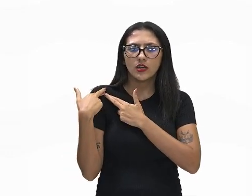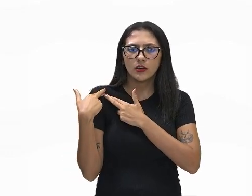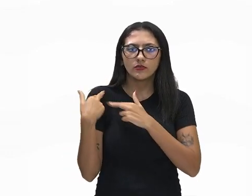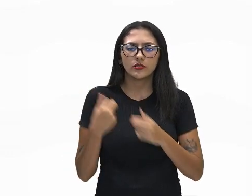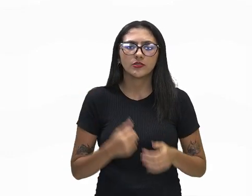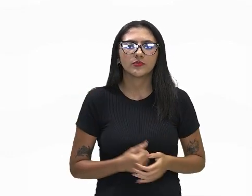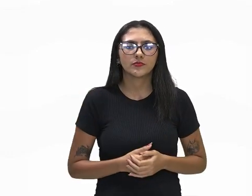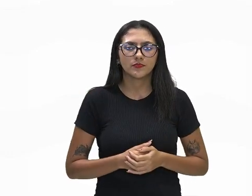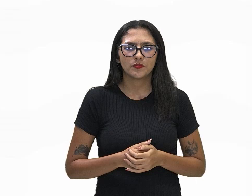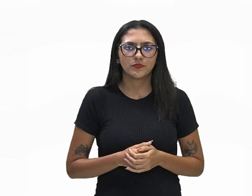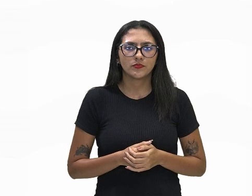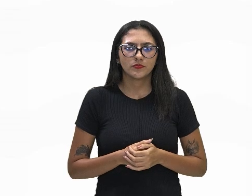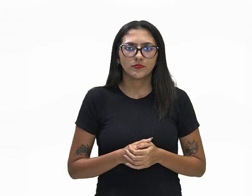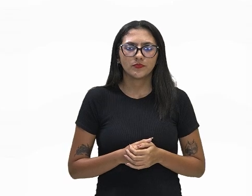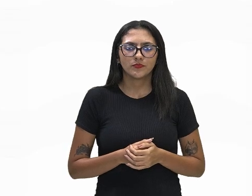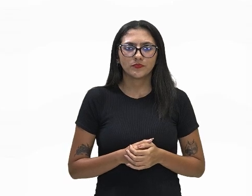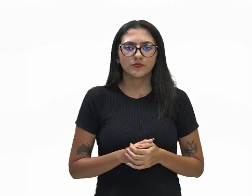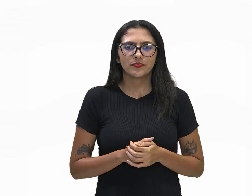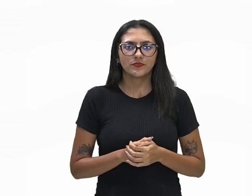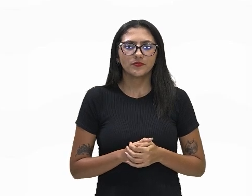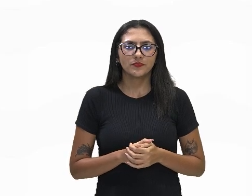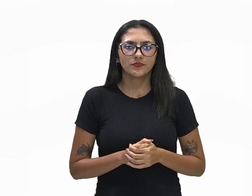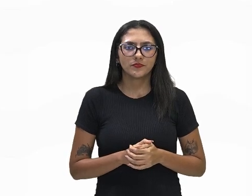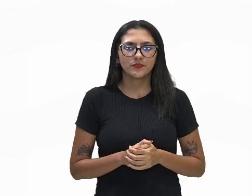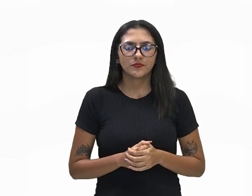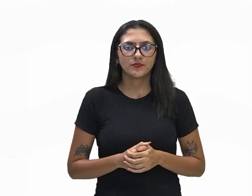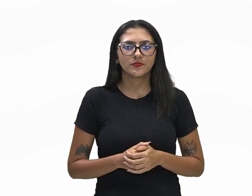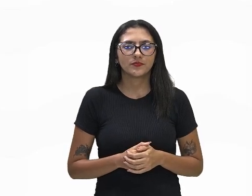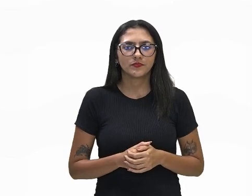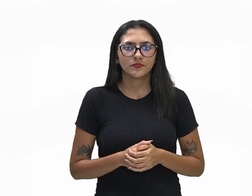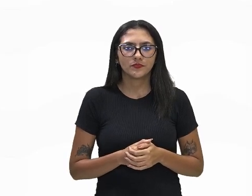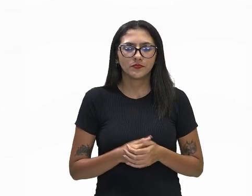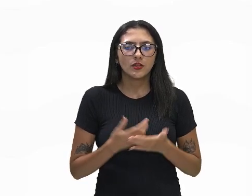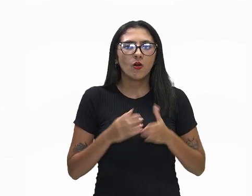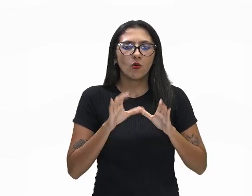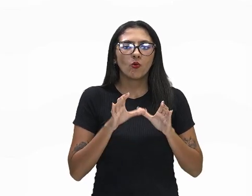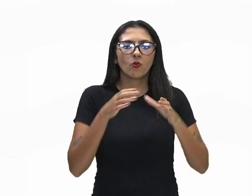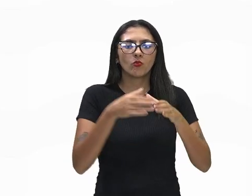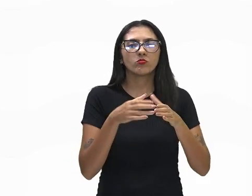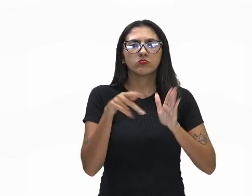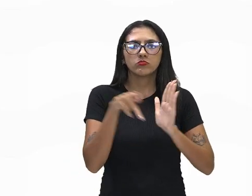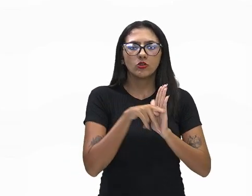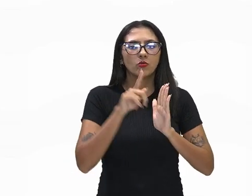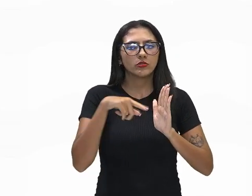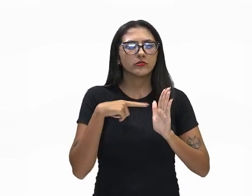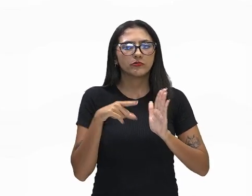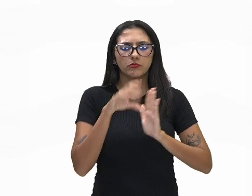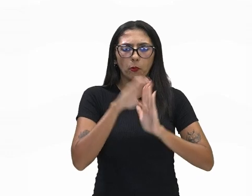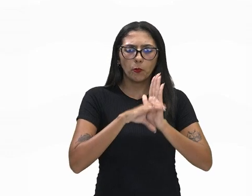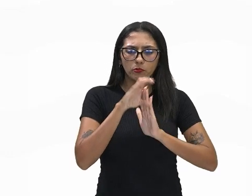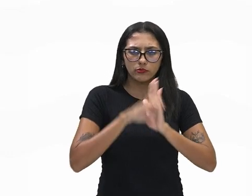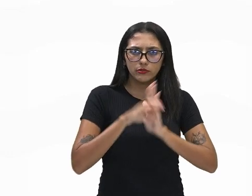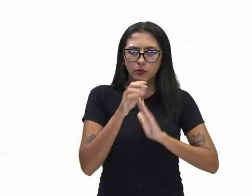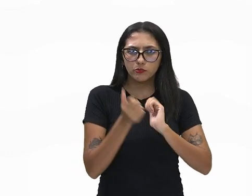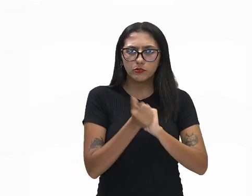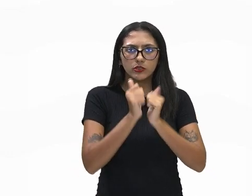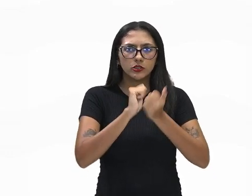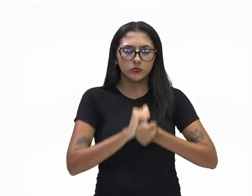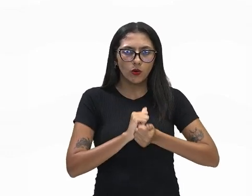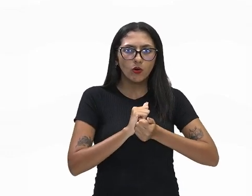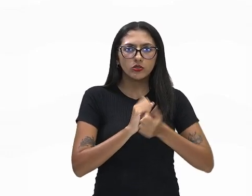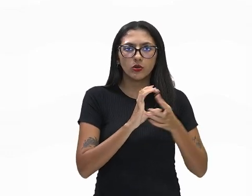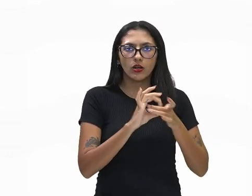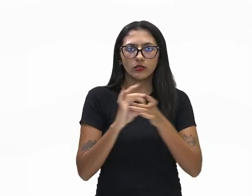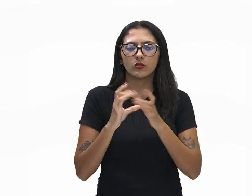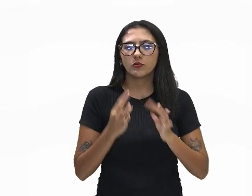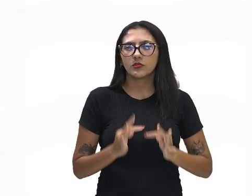comitês olímpicos, tá bom? A associação desses conceitos do esporte com a tecnologia